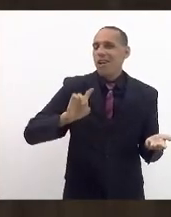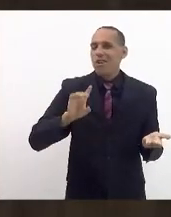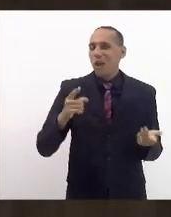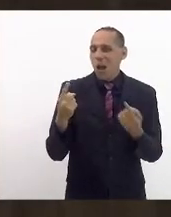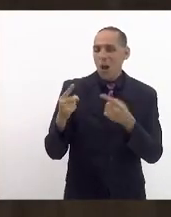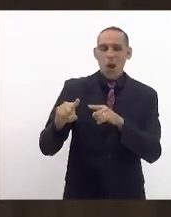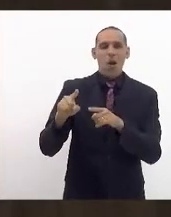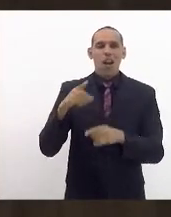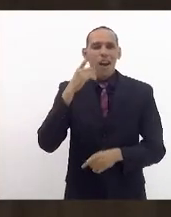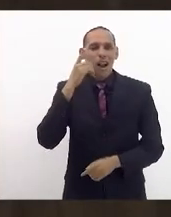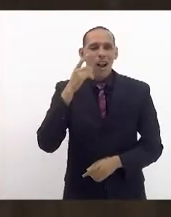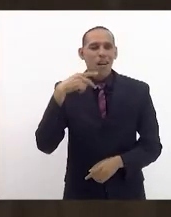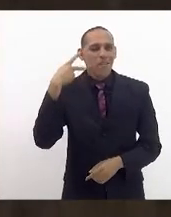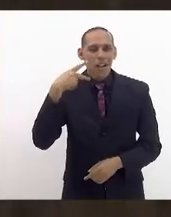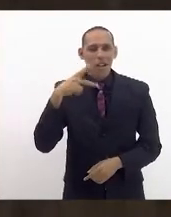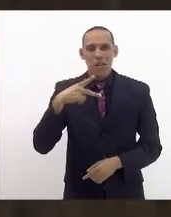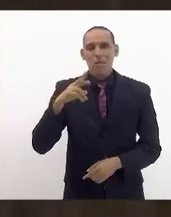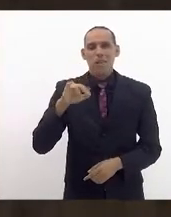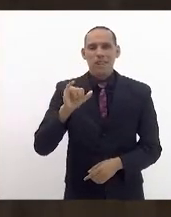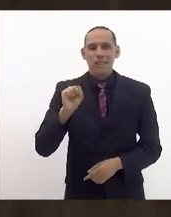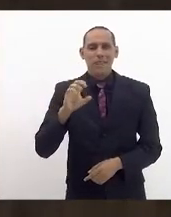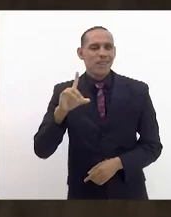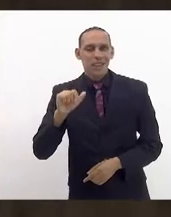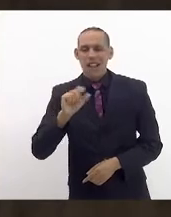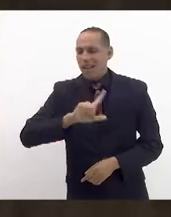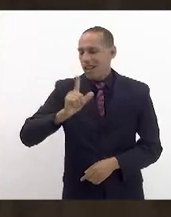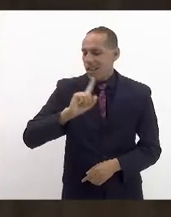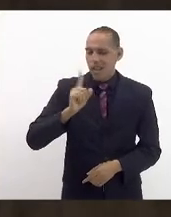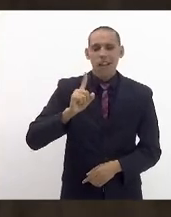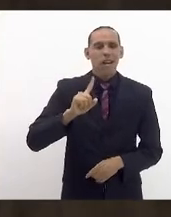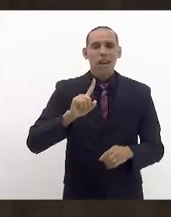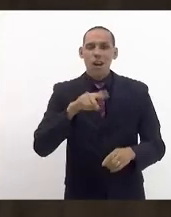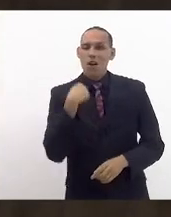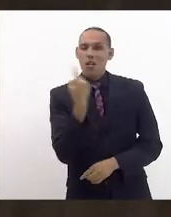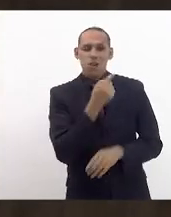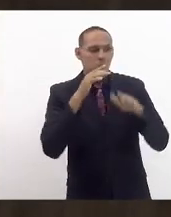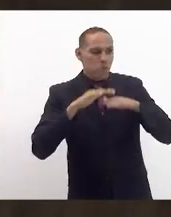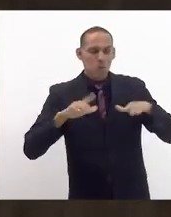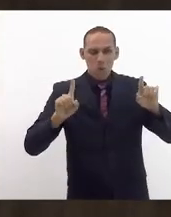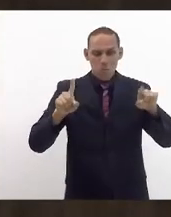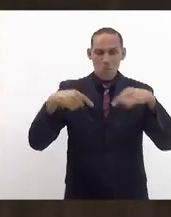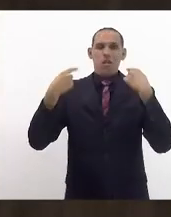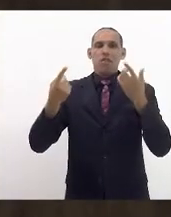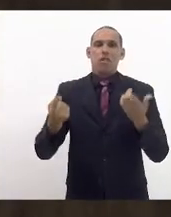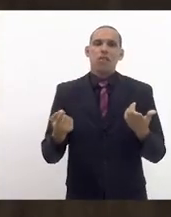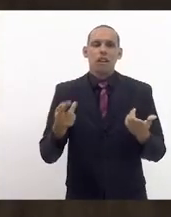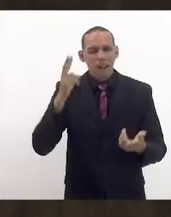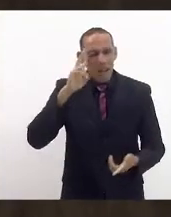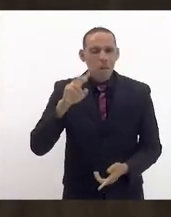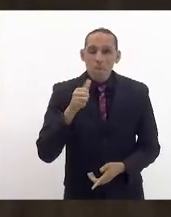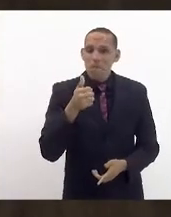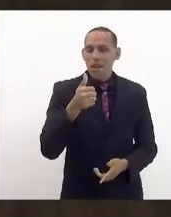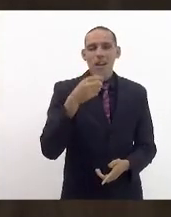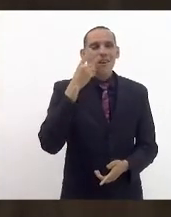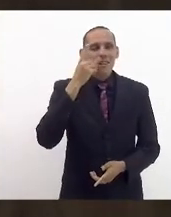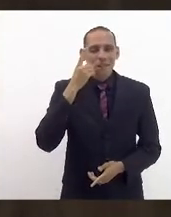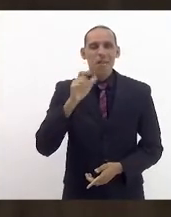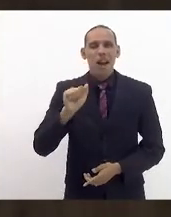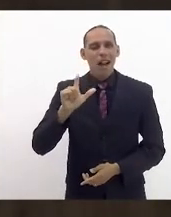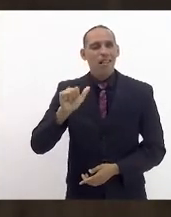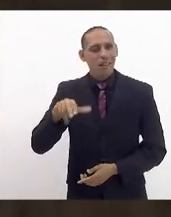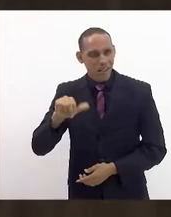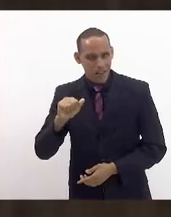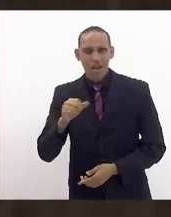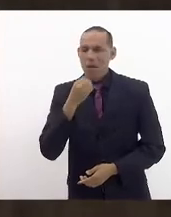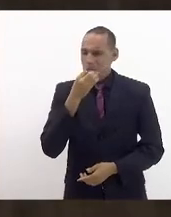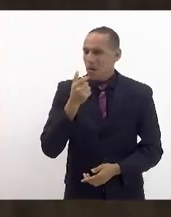contra a vereadora Priscila, é contra todas nós. E foi muito bem lembrado pela deputada Lana, e é